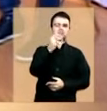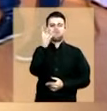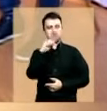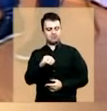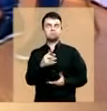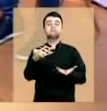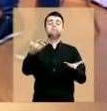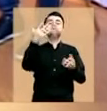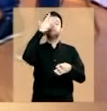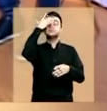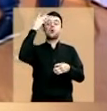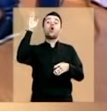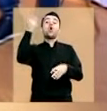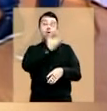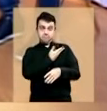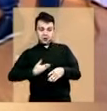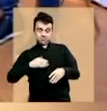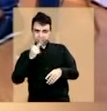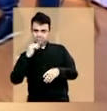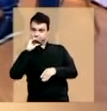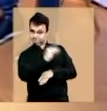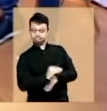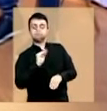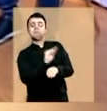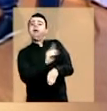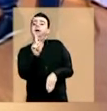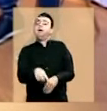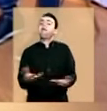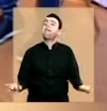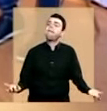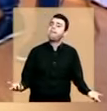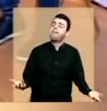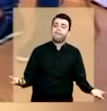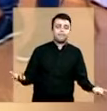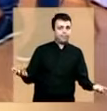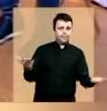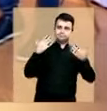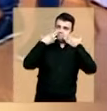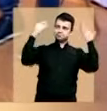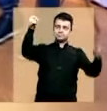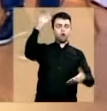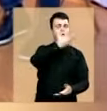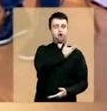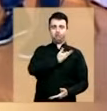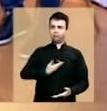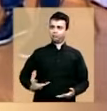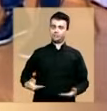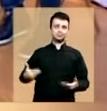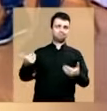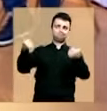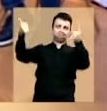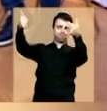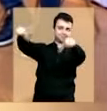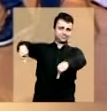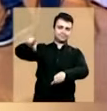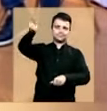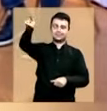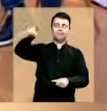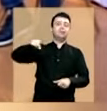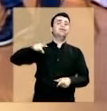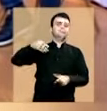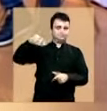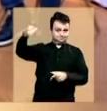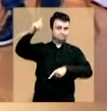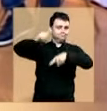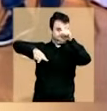vai sustentar essa pessoa? O governo? Não mais. Já está dando sinal. O governo já está dando sinal que ele